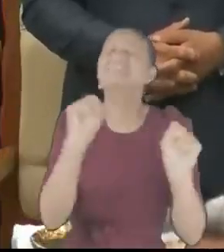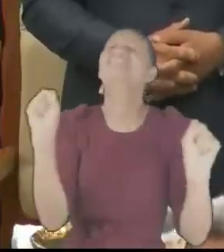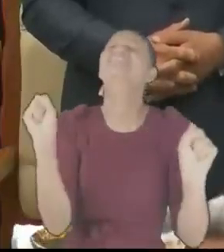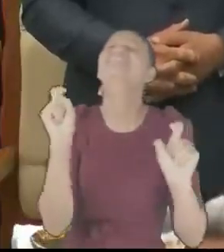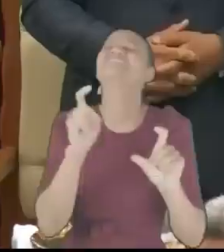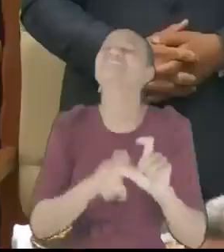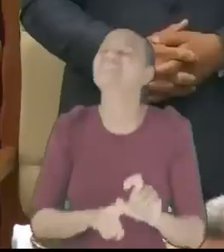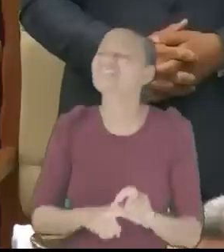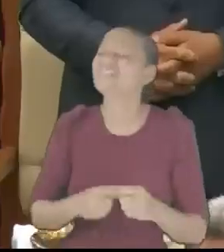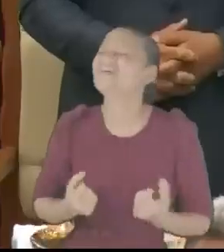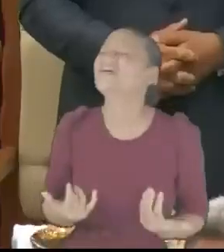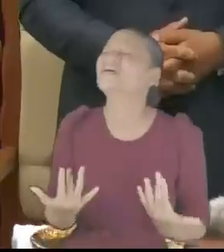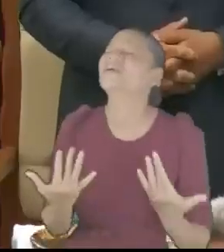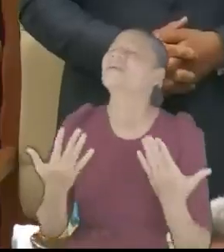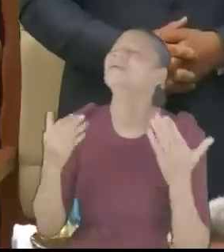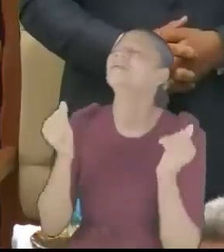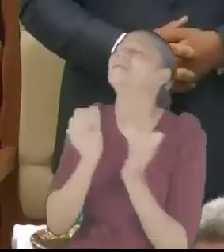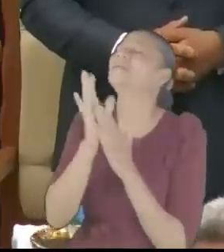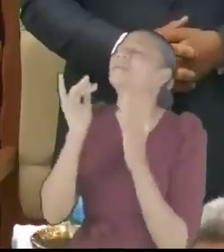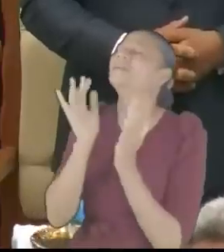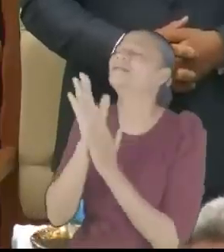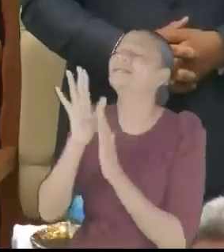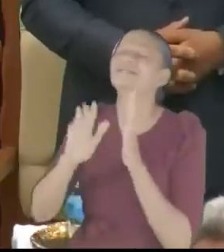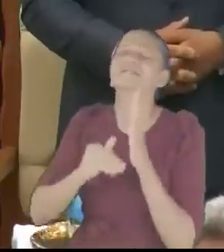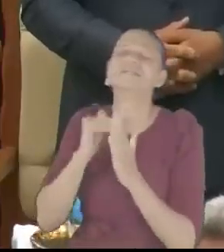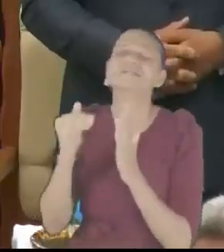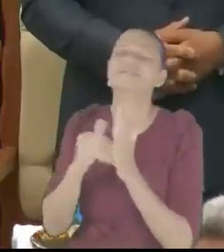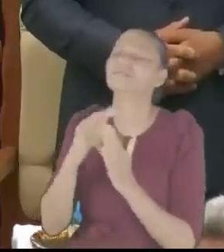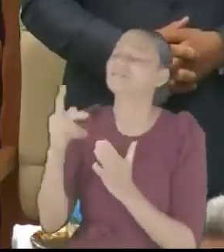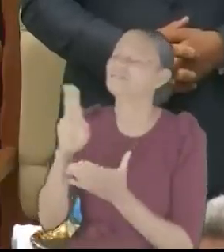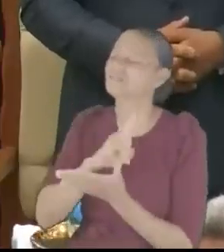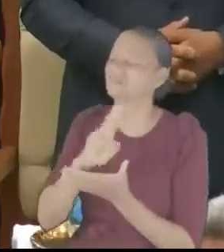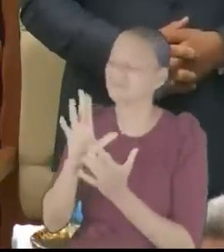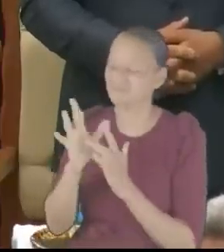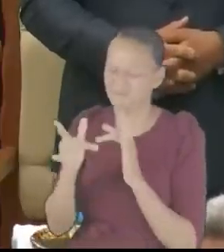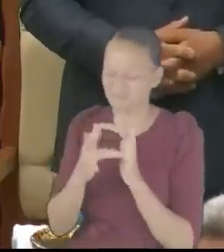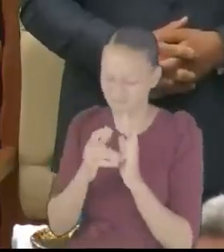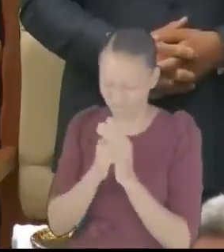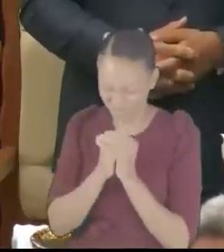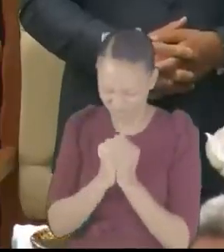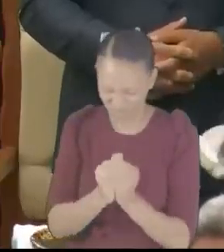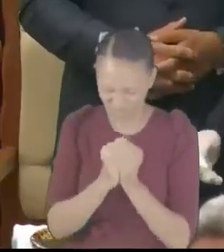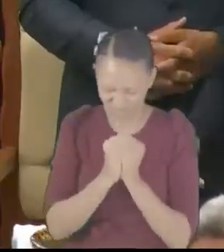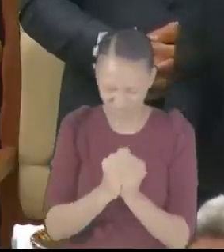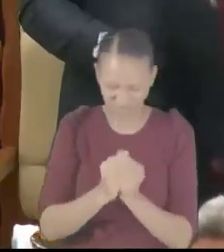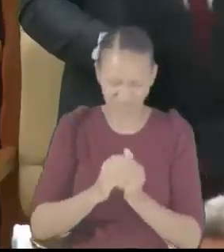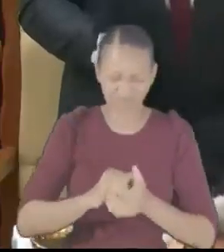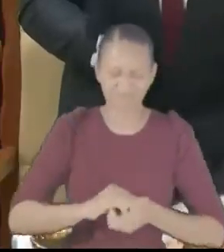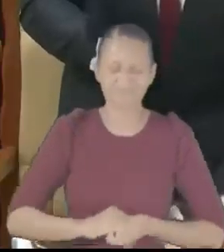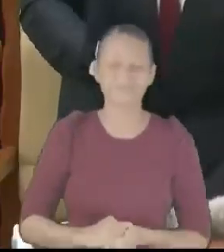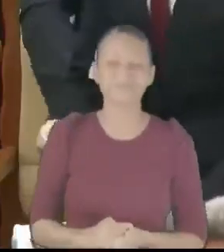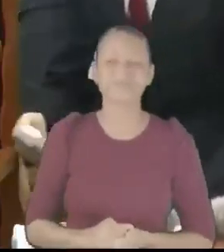eu quero te louvar por tudo. No seu nome, Senhor Jesus. Amém e amém.